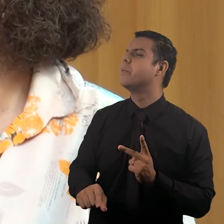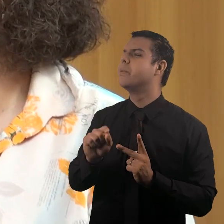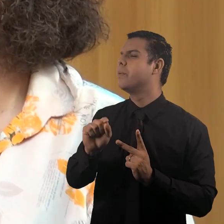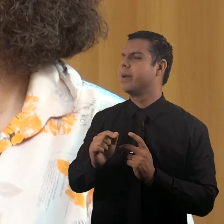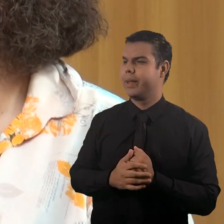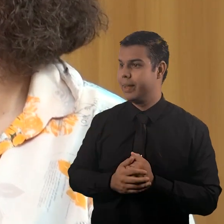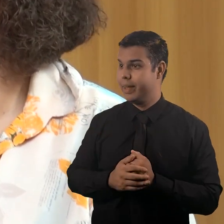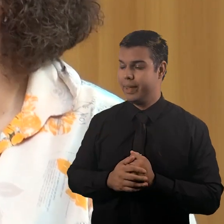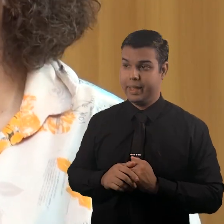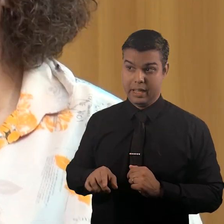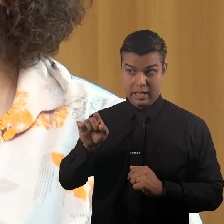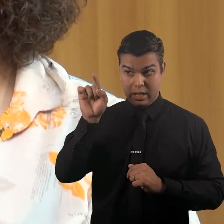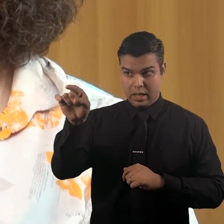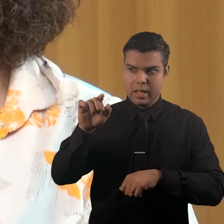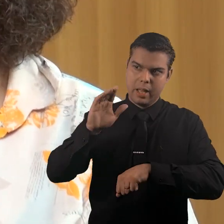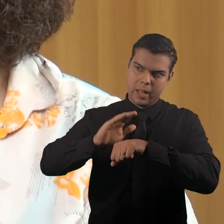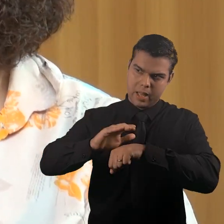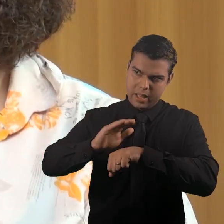é que